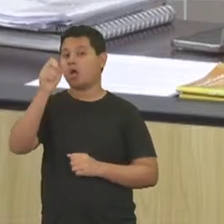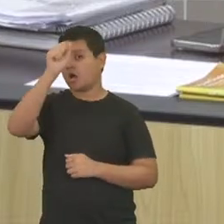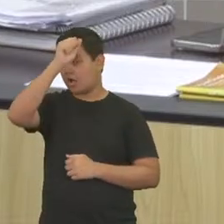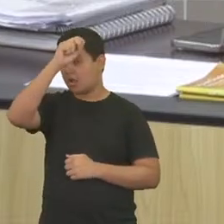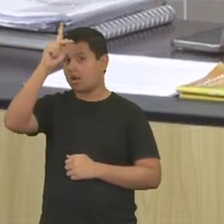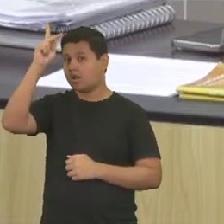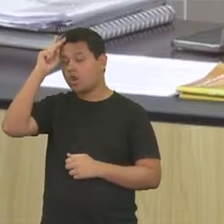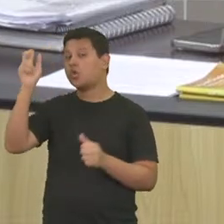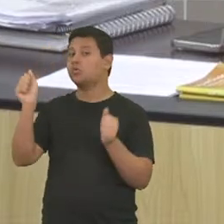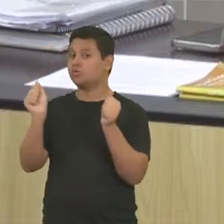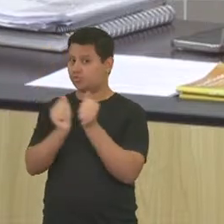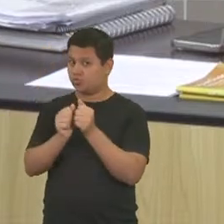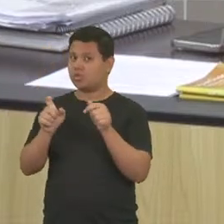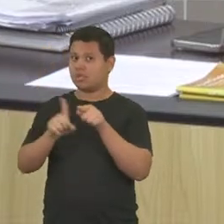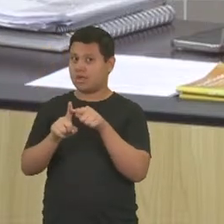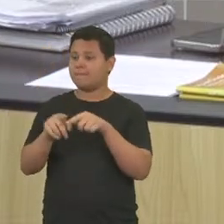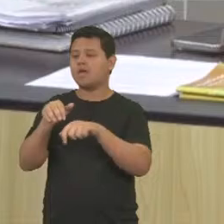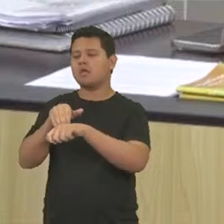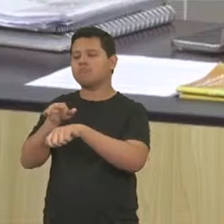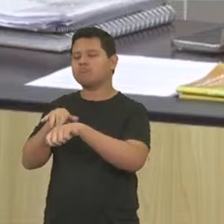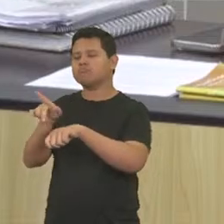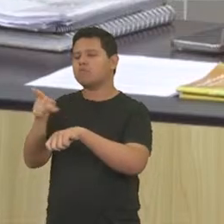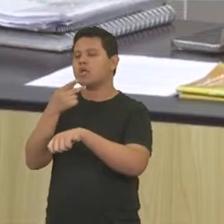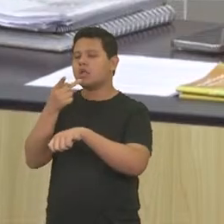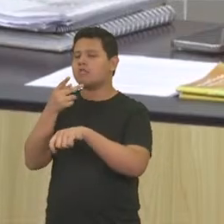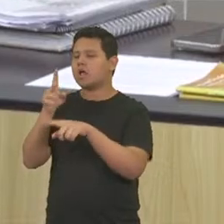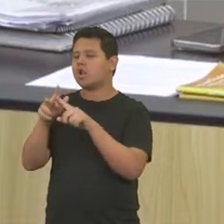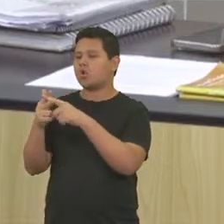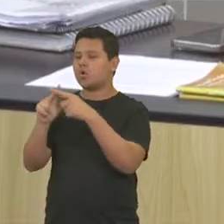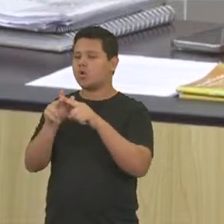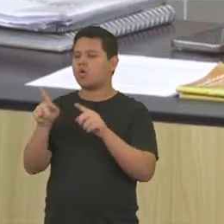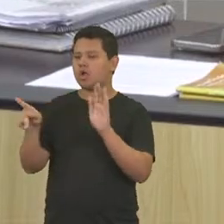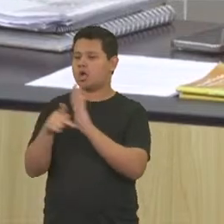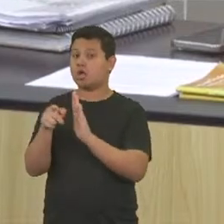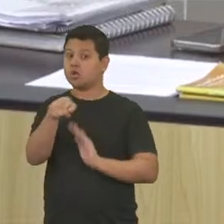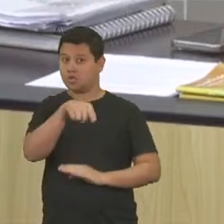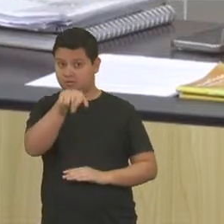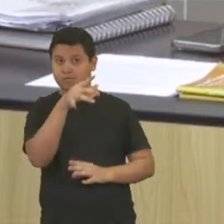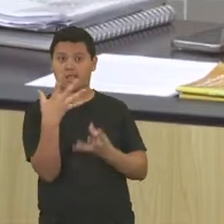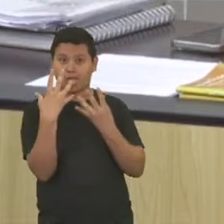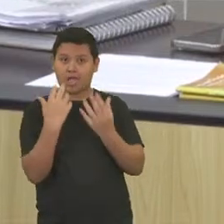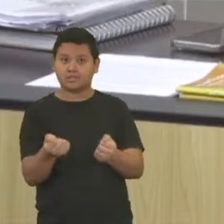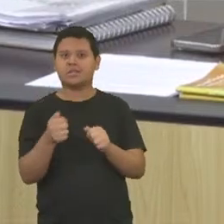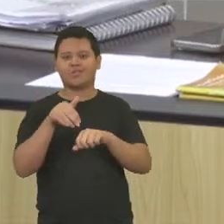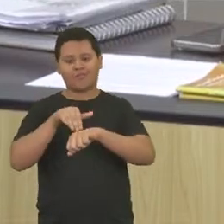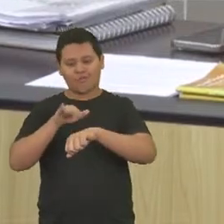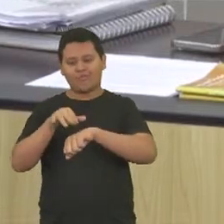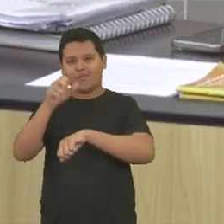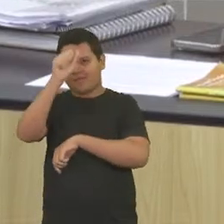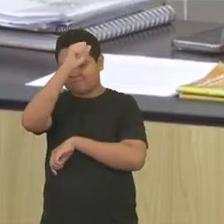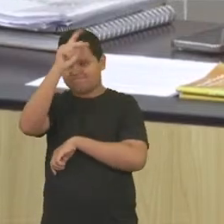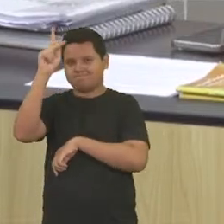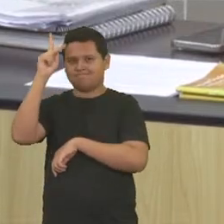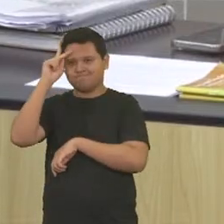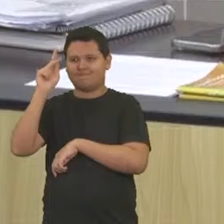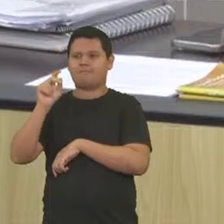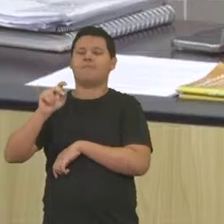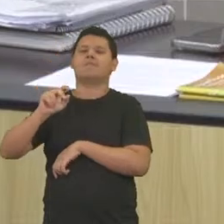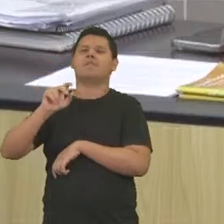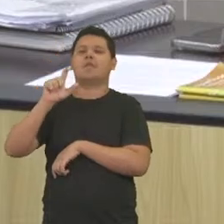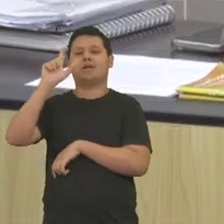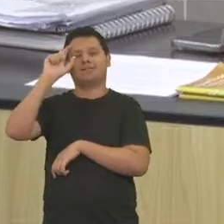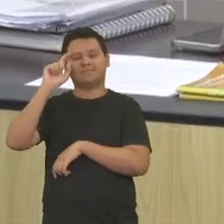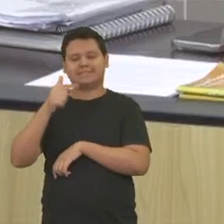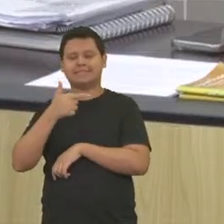pôde dar a sugestão ao seu projeto, você humildemente acatou a sugestão que o prefeito lhe deu e